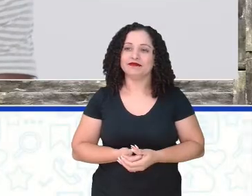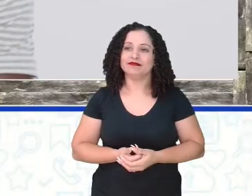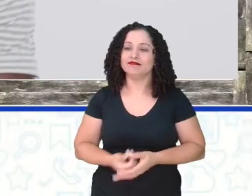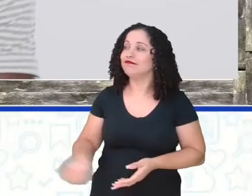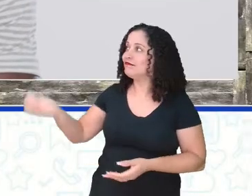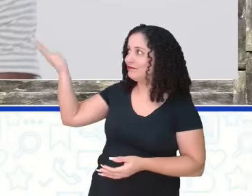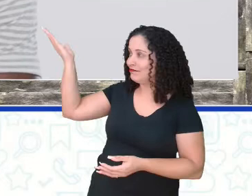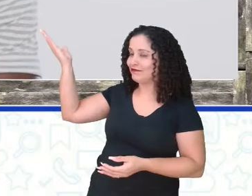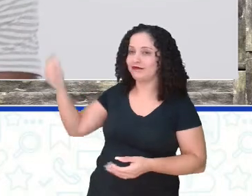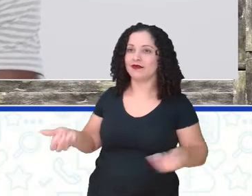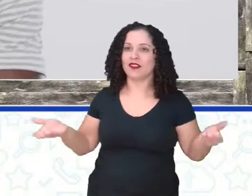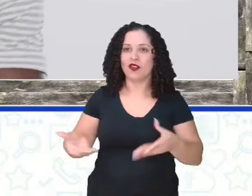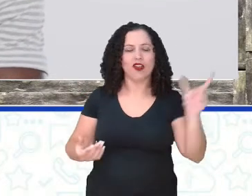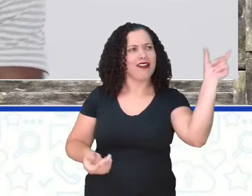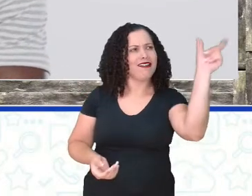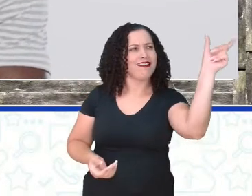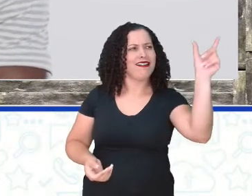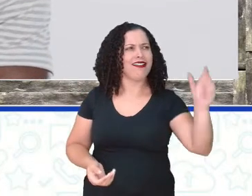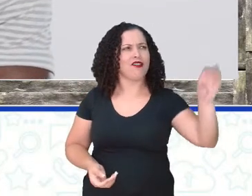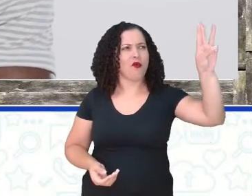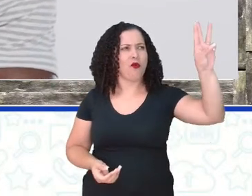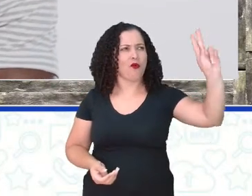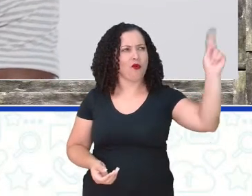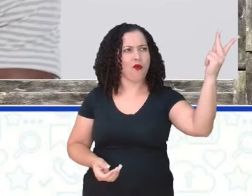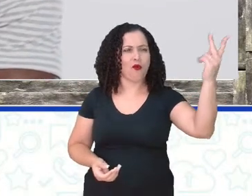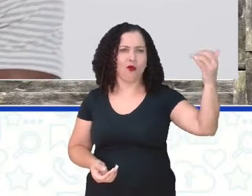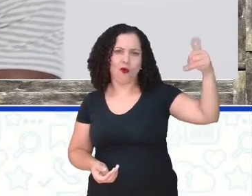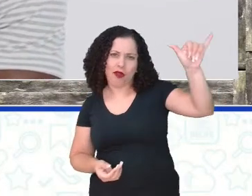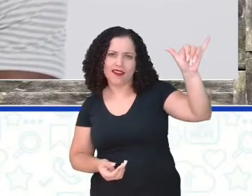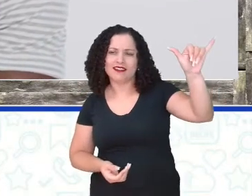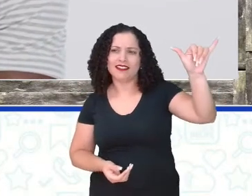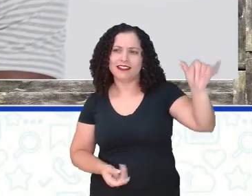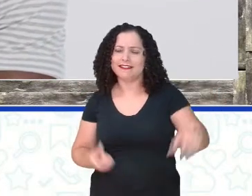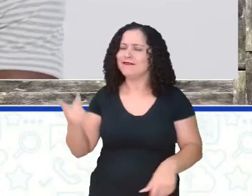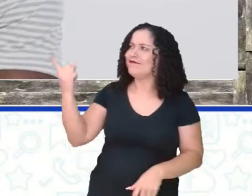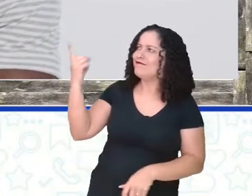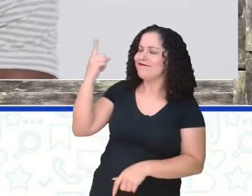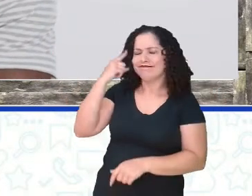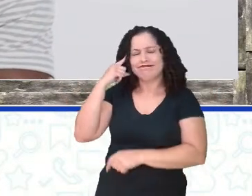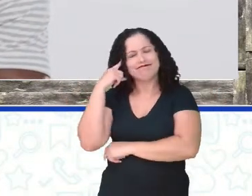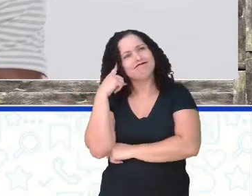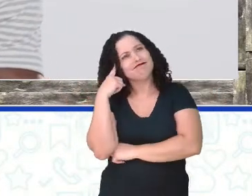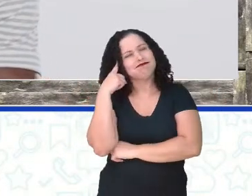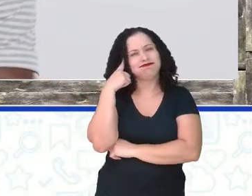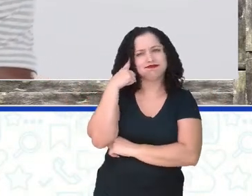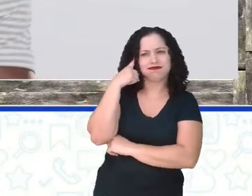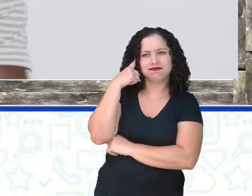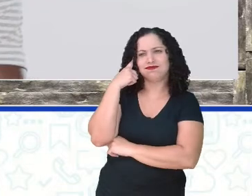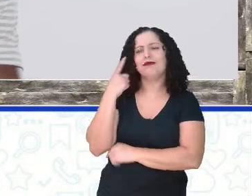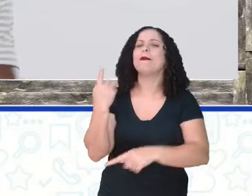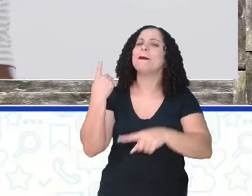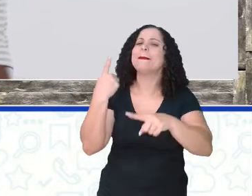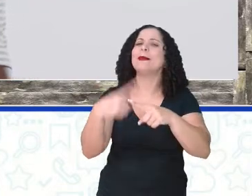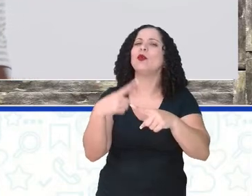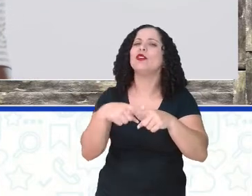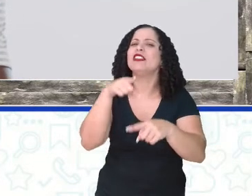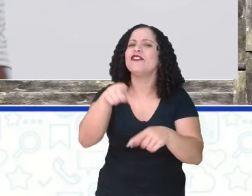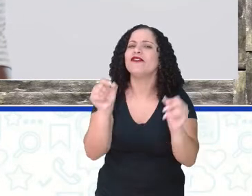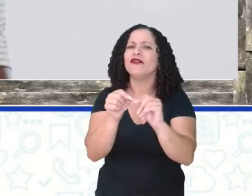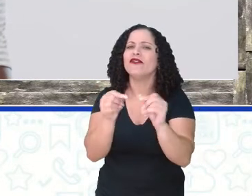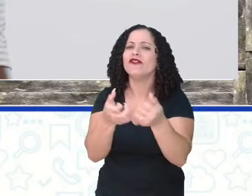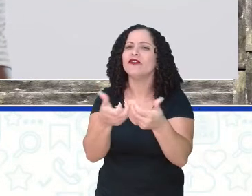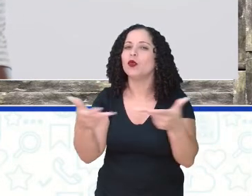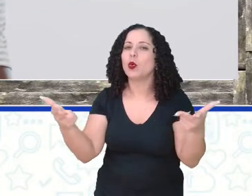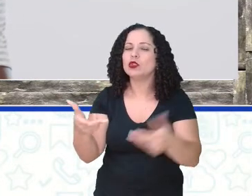Esse é o why. Olha o meu amigão lá como é que tá, ó. Why did you that? Por que você fez isso? E ele